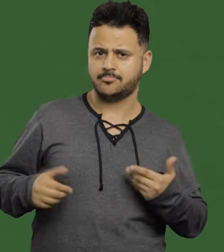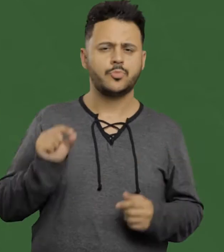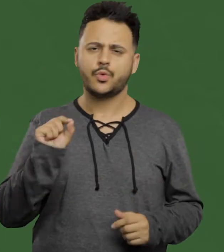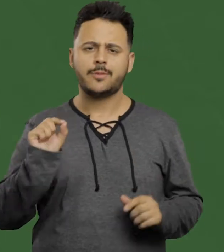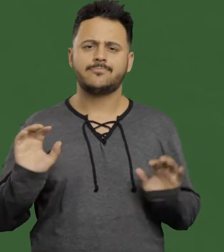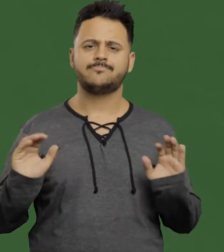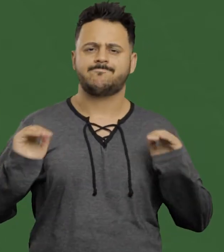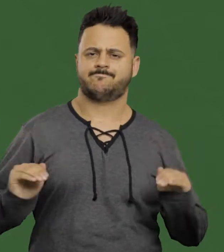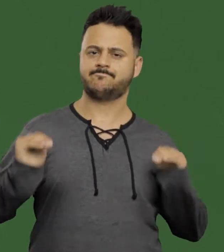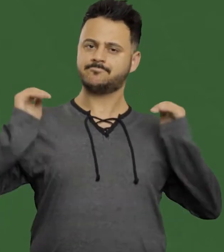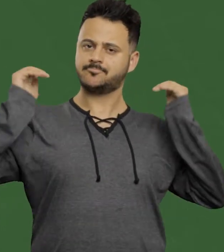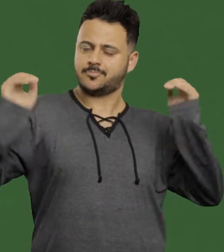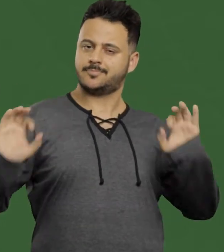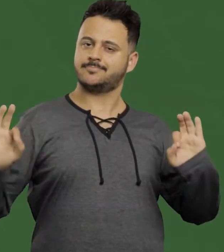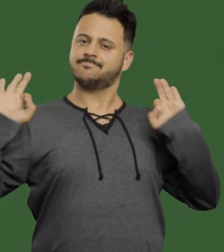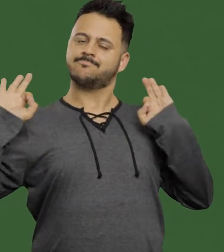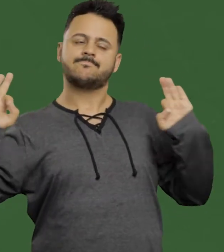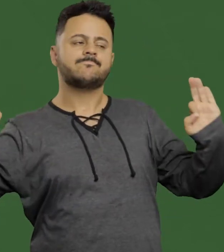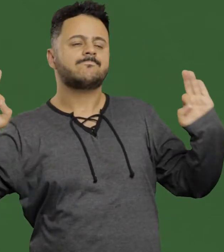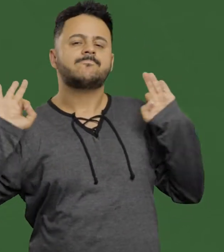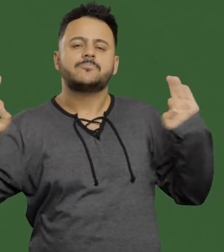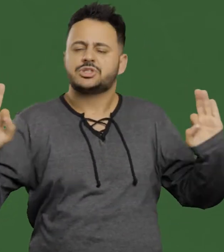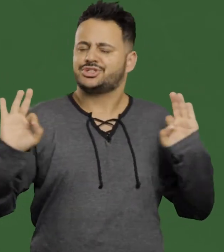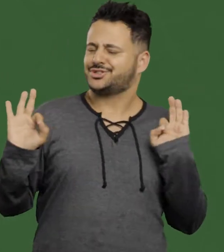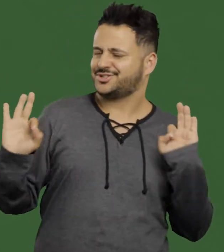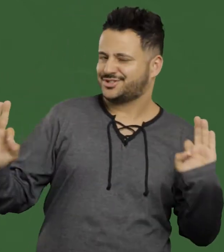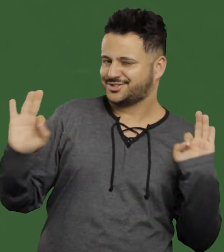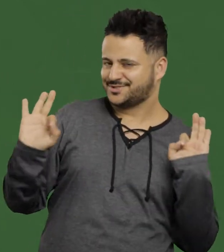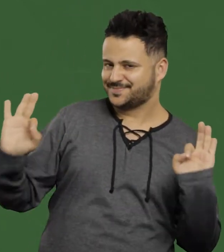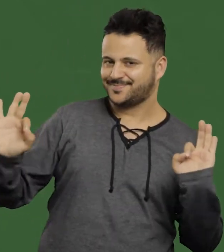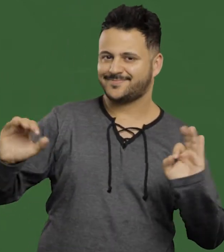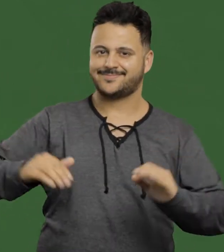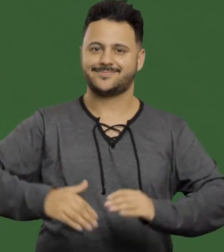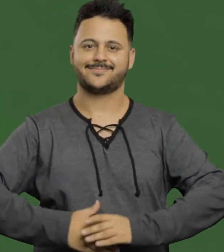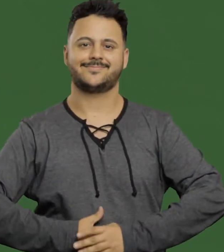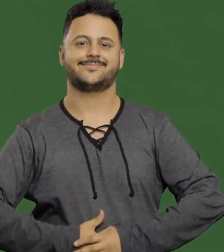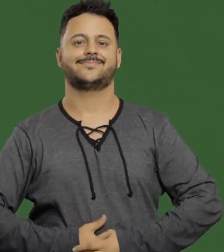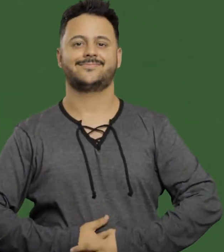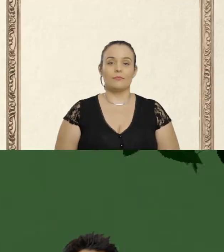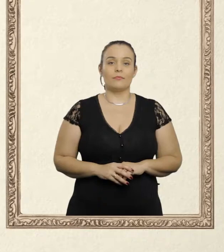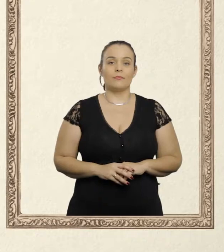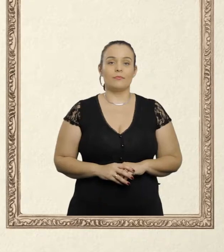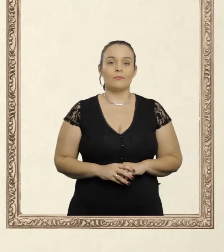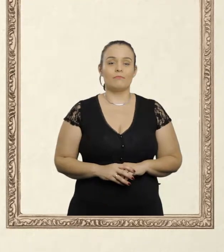Elegante. Arrumada, chique, sofisticada.